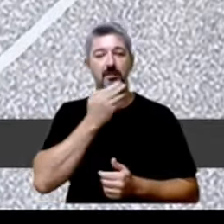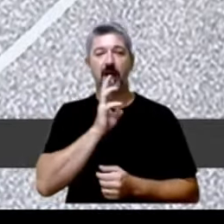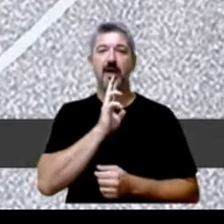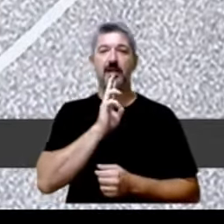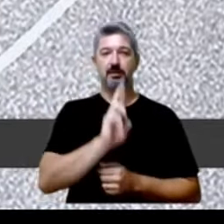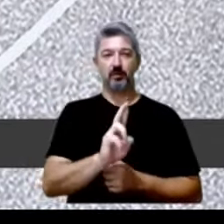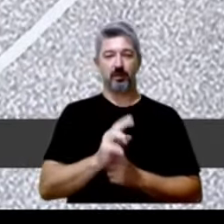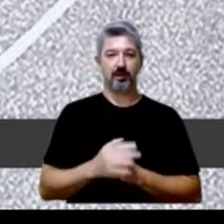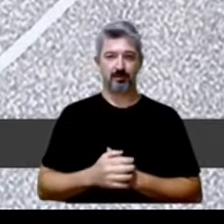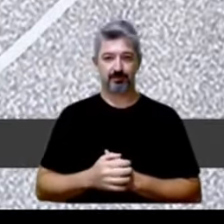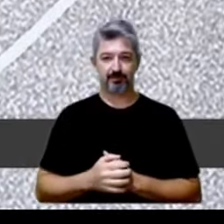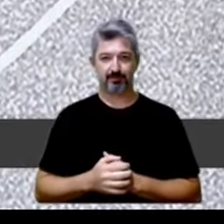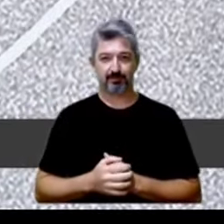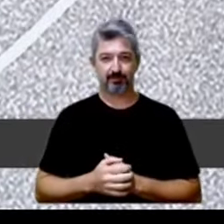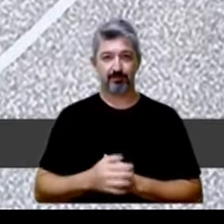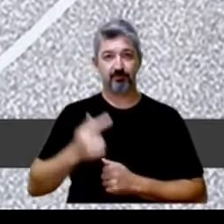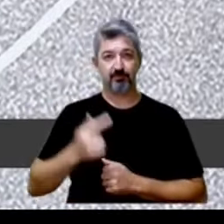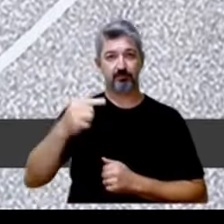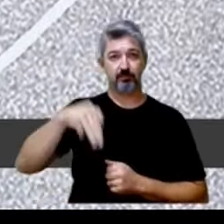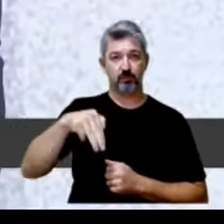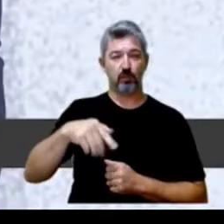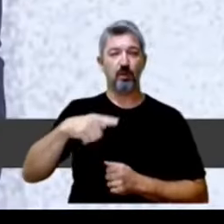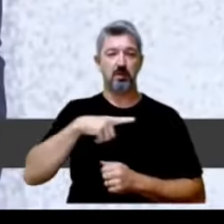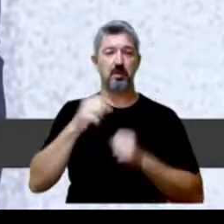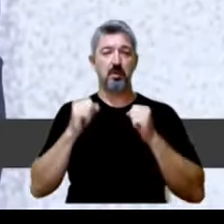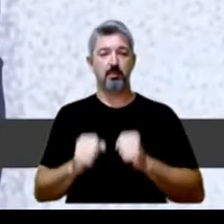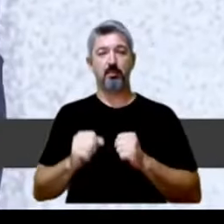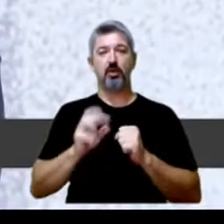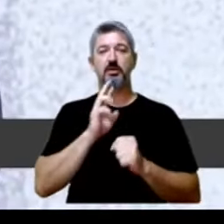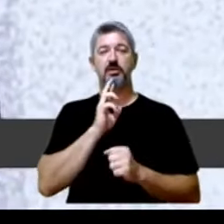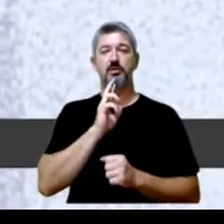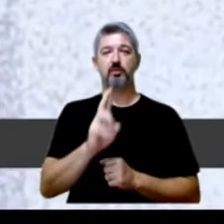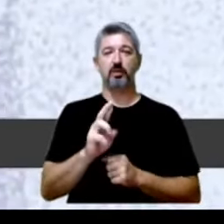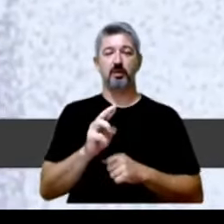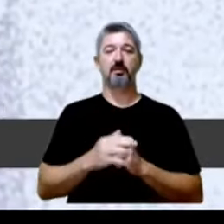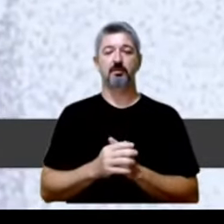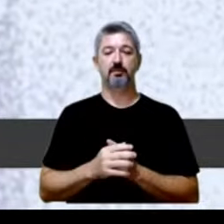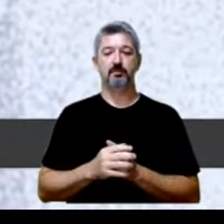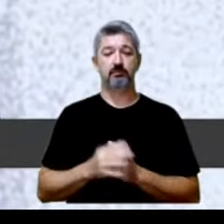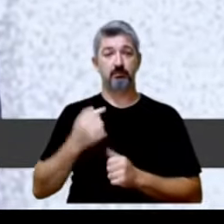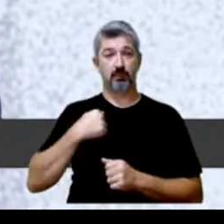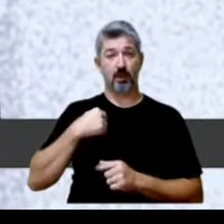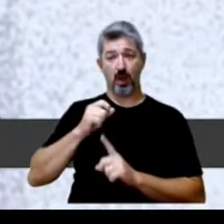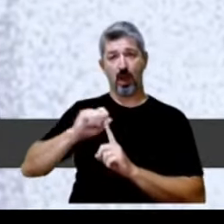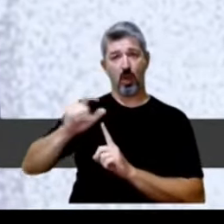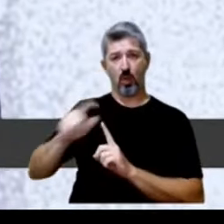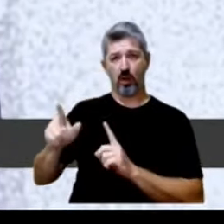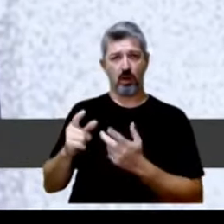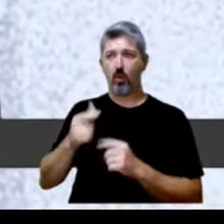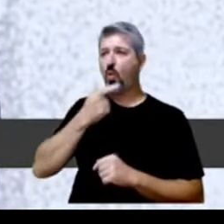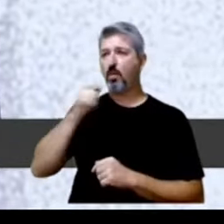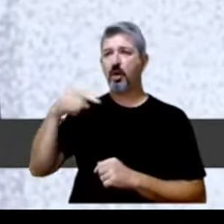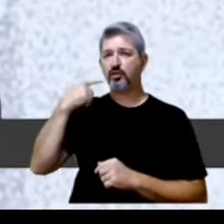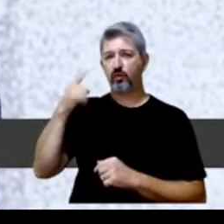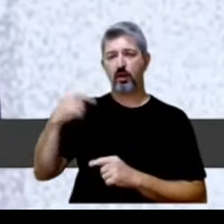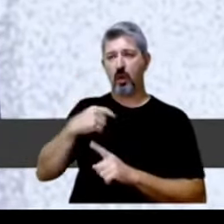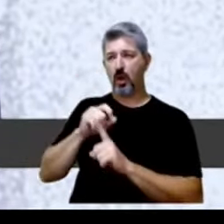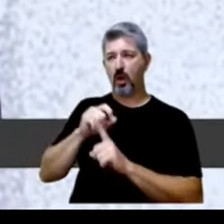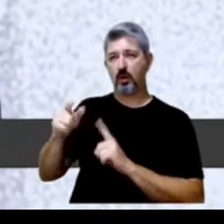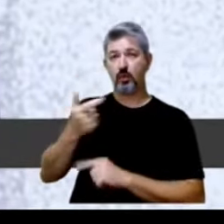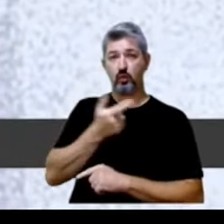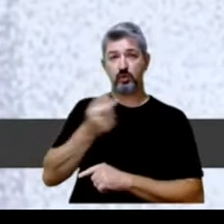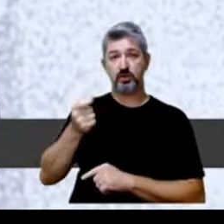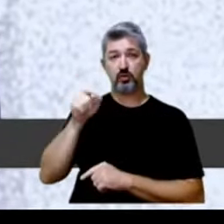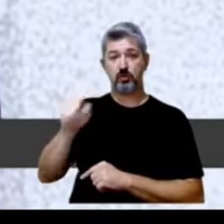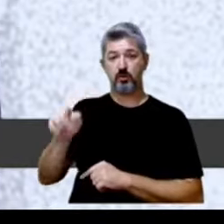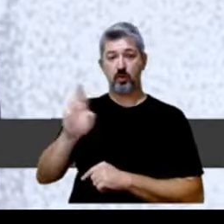Marçal, que ainda tem 7 minutos e 36 Posso segundos. falar? Baita Eu aluguei a debate. casa, né, desse advogado, 200 mil reais de aluguel por